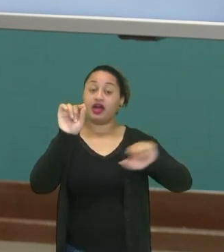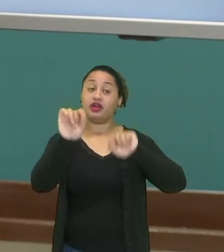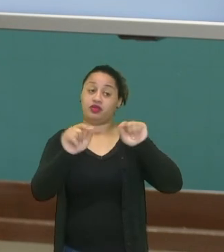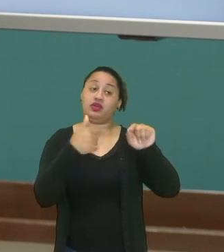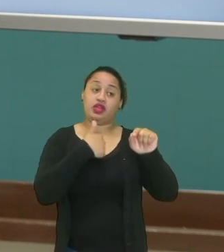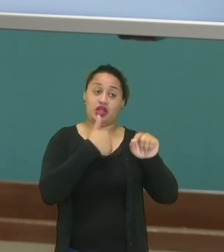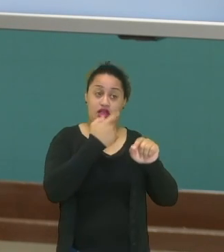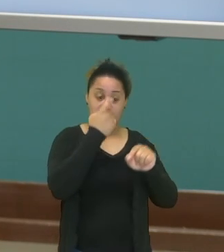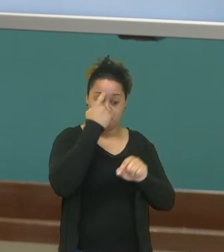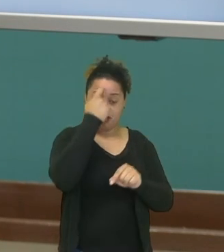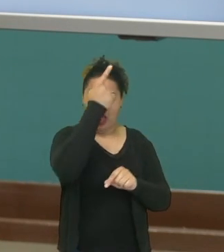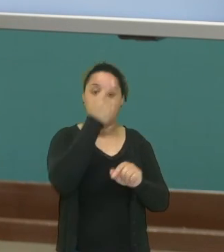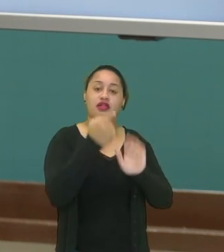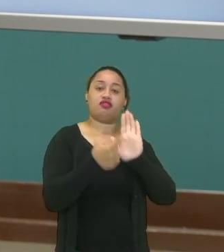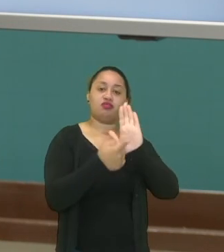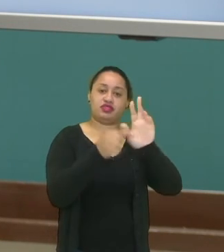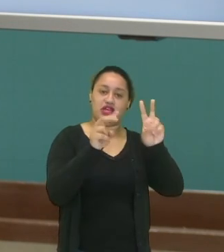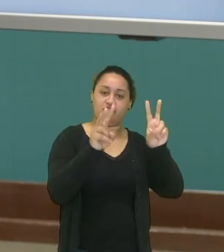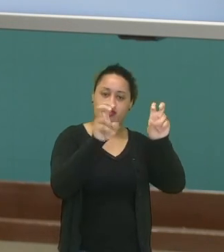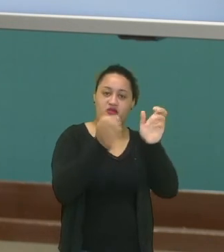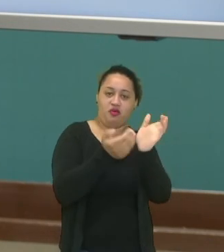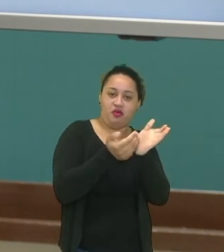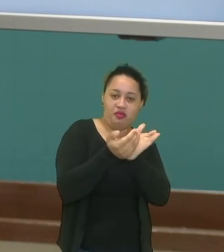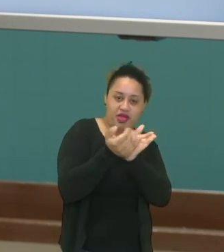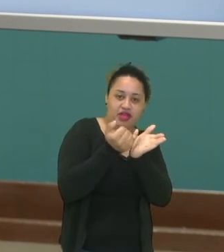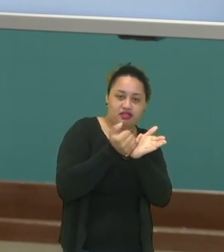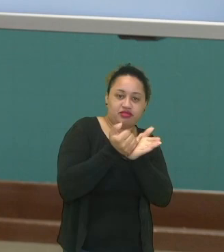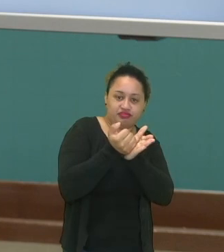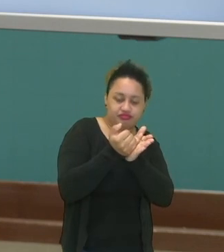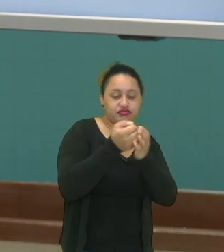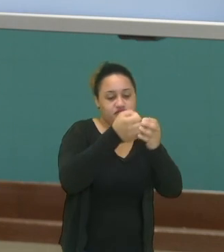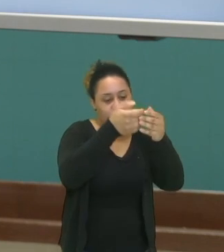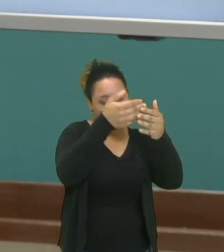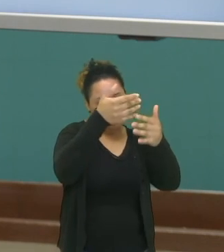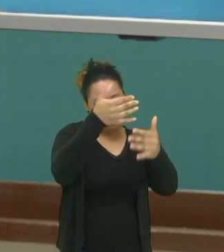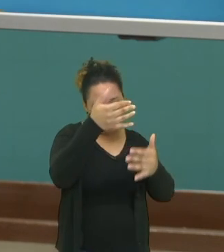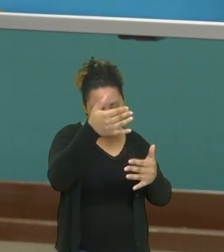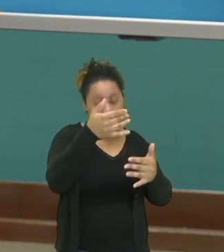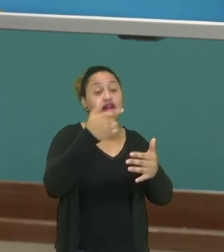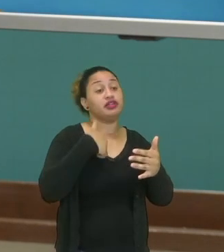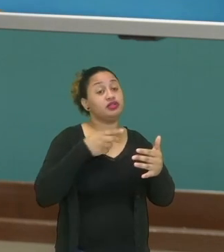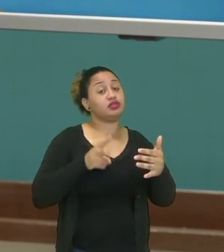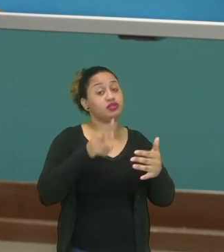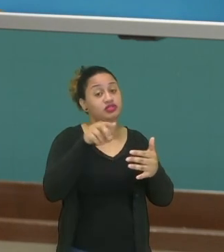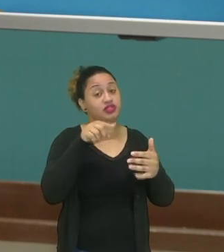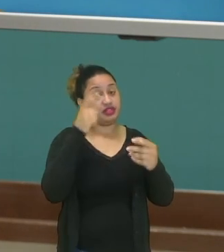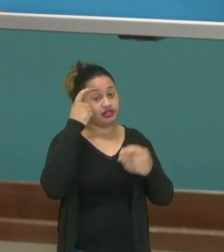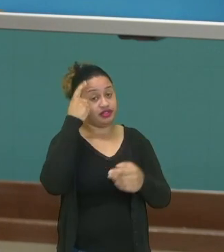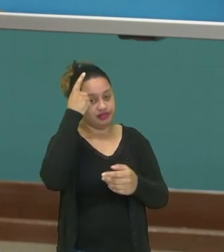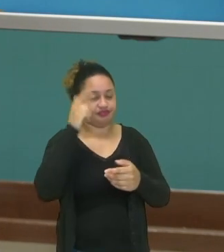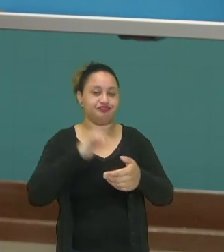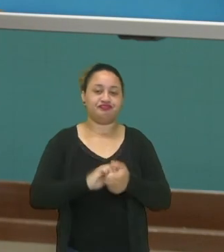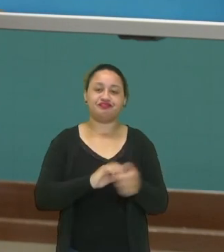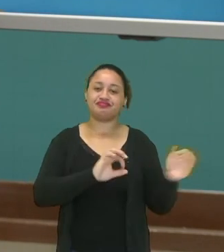As ideias apresentadas aqui, ó, desde a introdução.